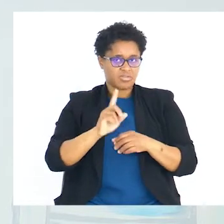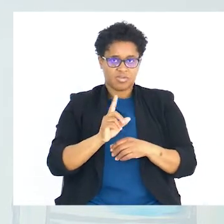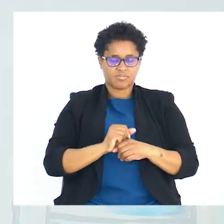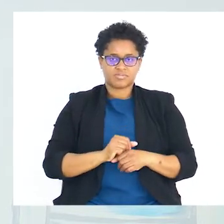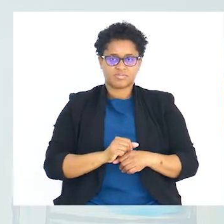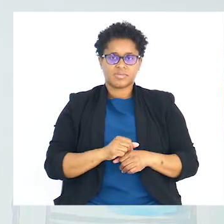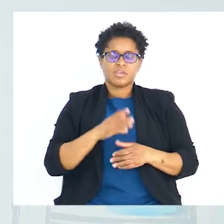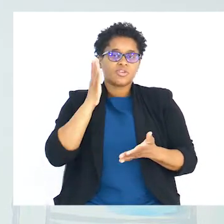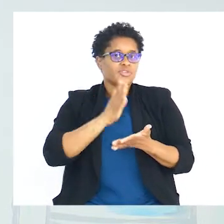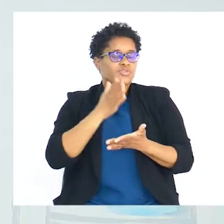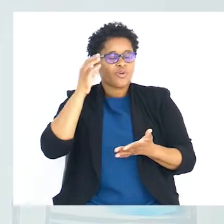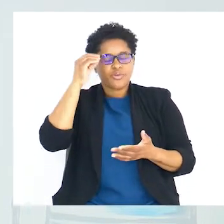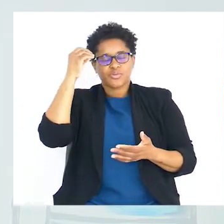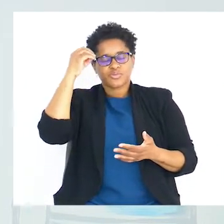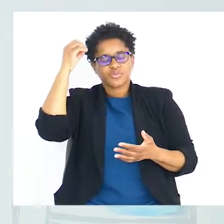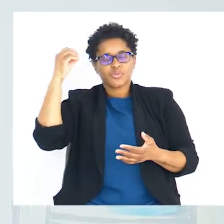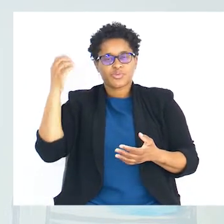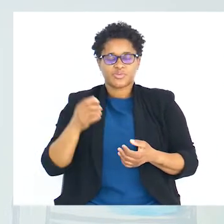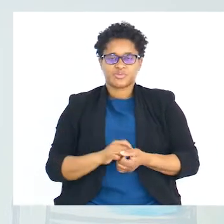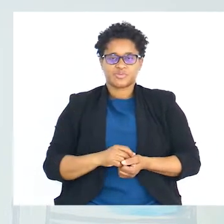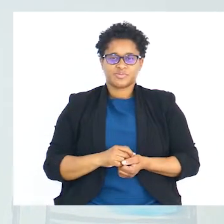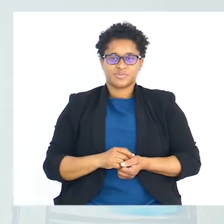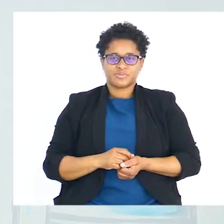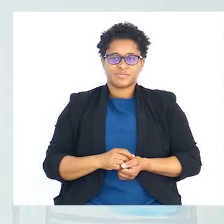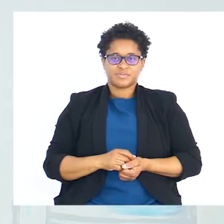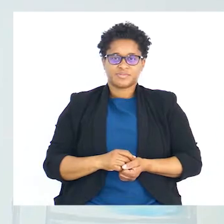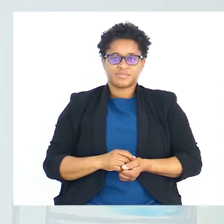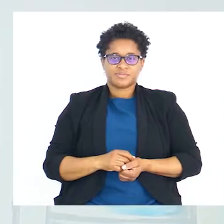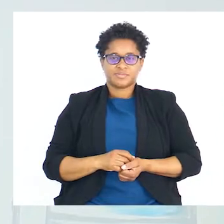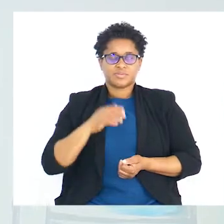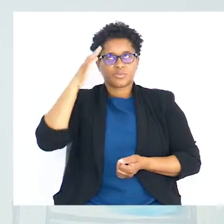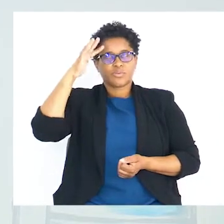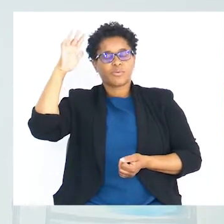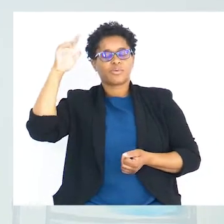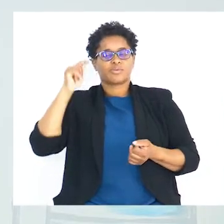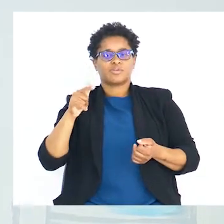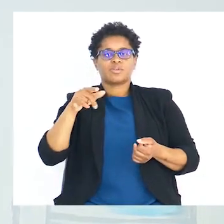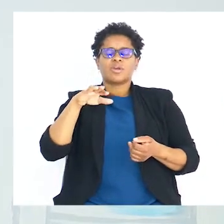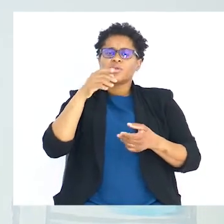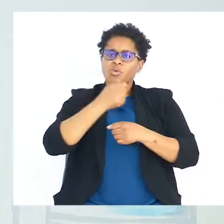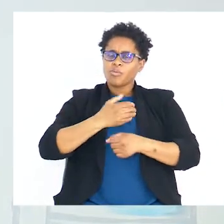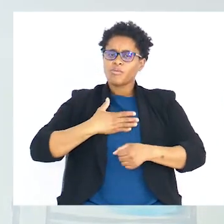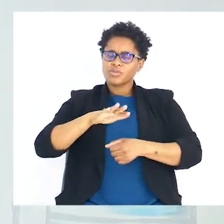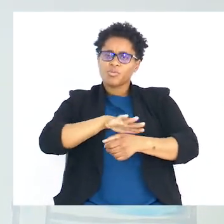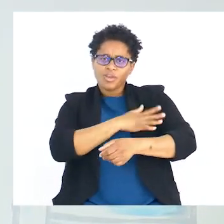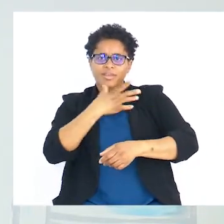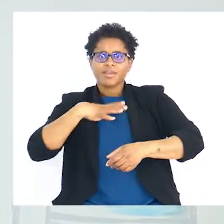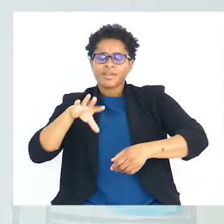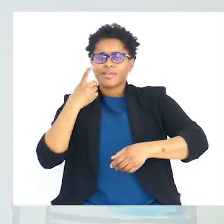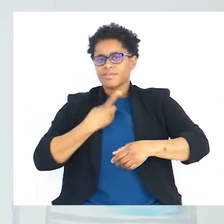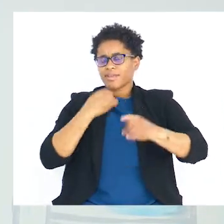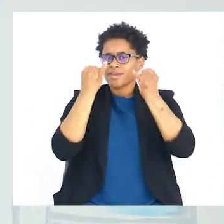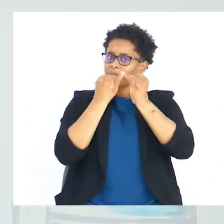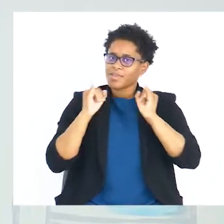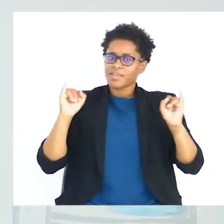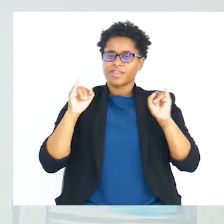apenas um sonho. O poeta queria ser independente,